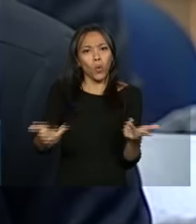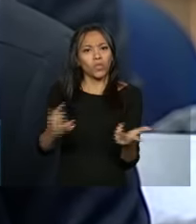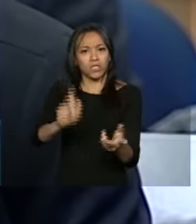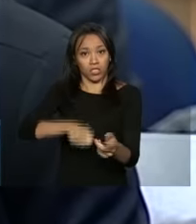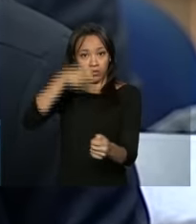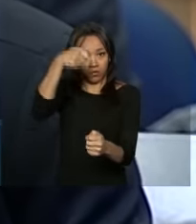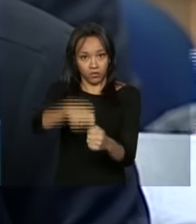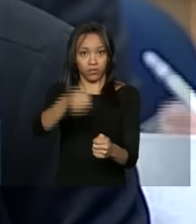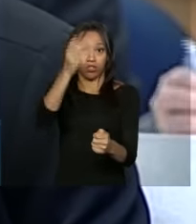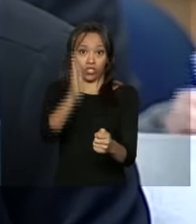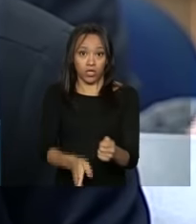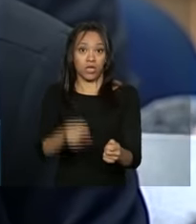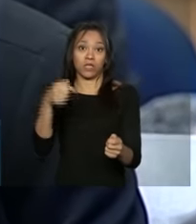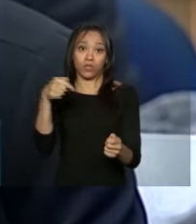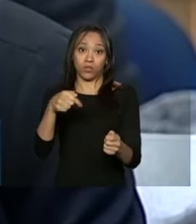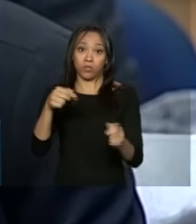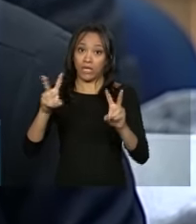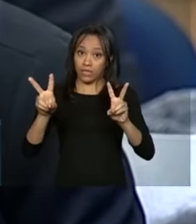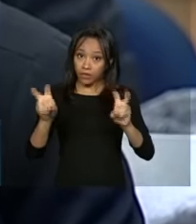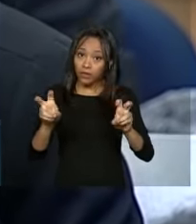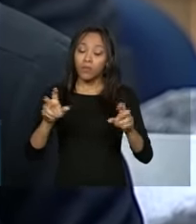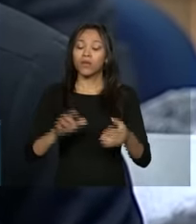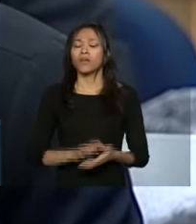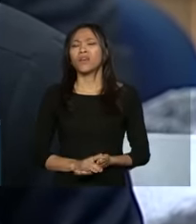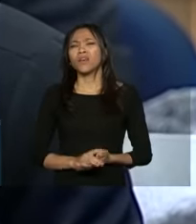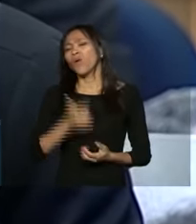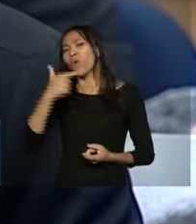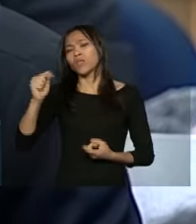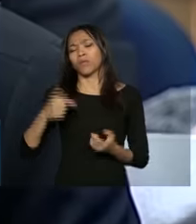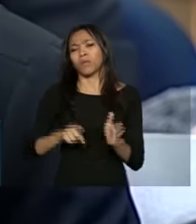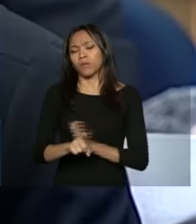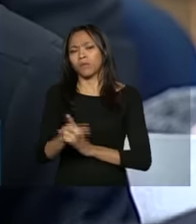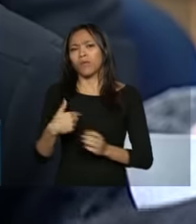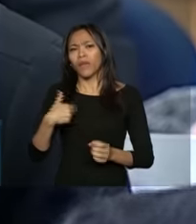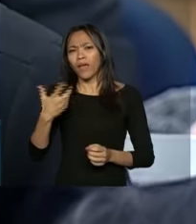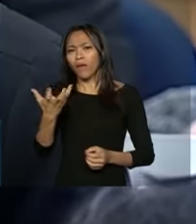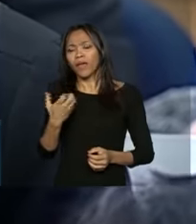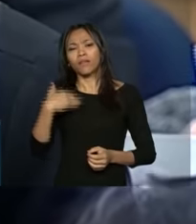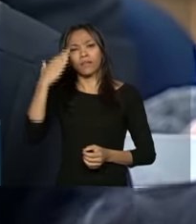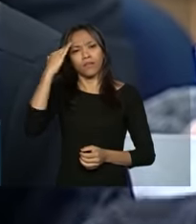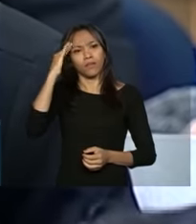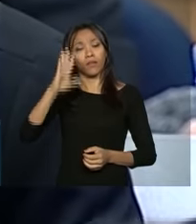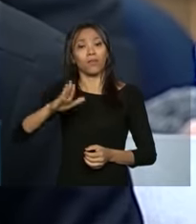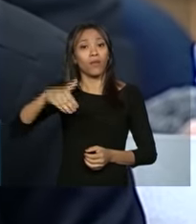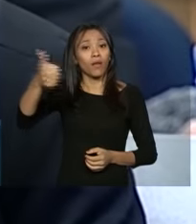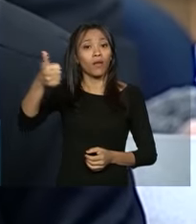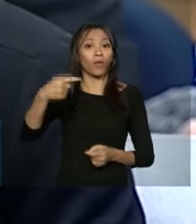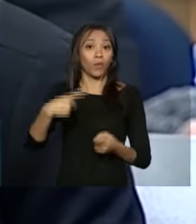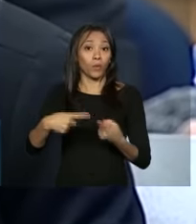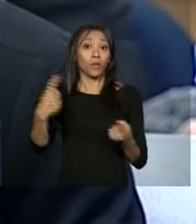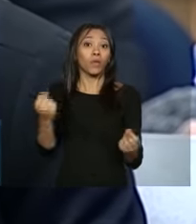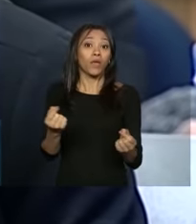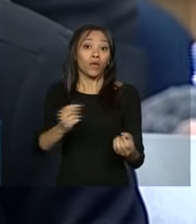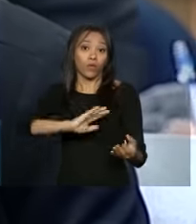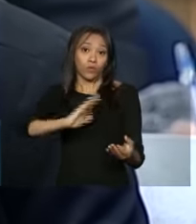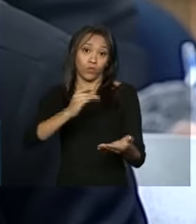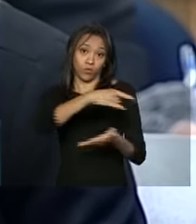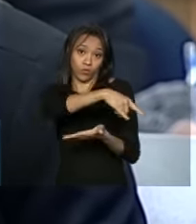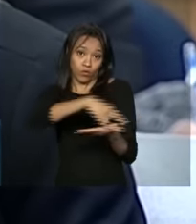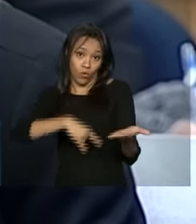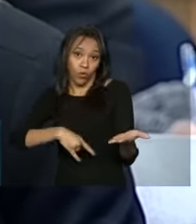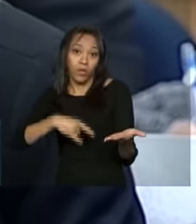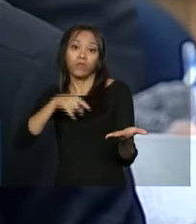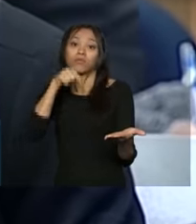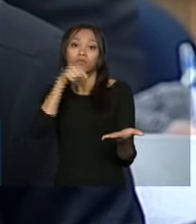próximas medidas nesse aspecto e também queria entender melhor como é que fica em relação aos protocolos clínicos né Vocês